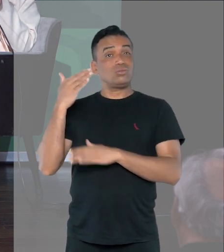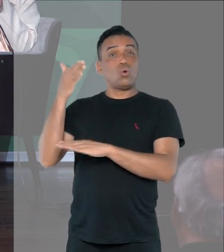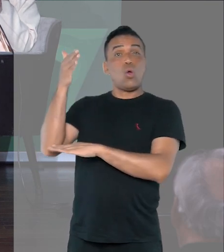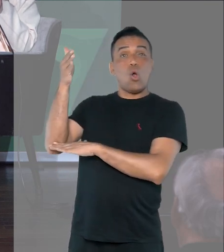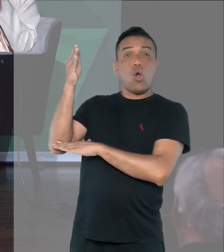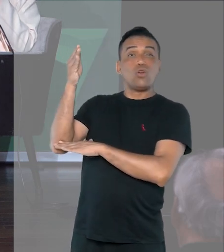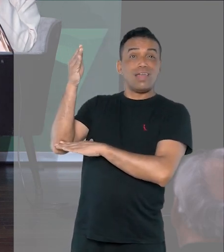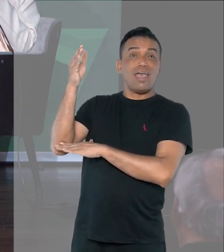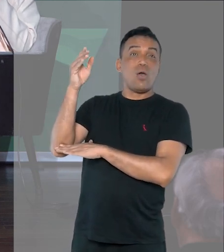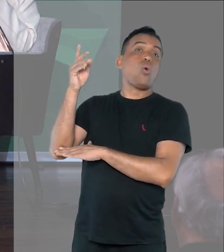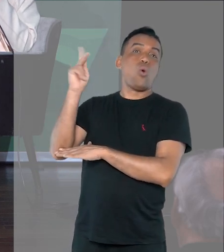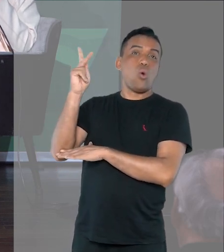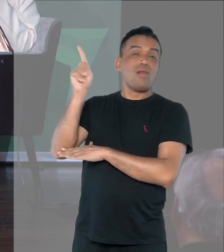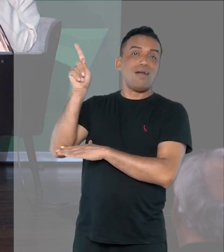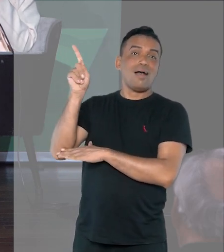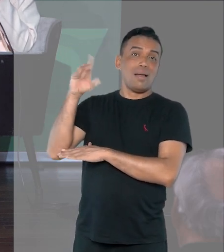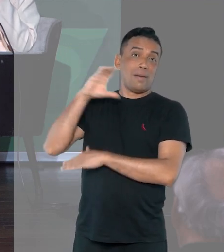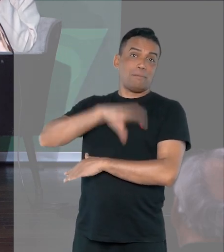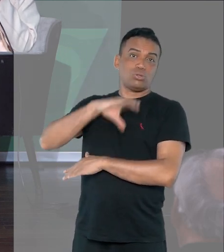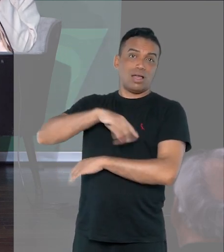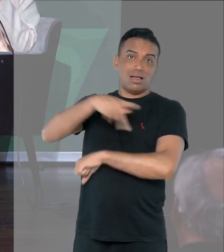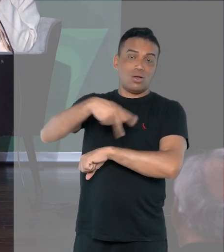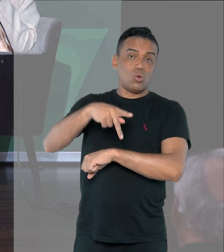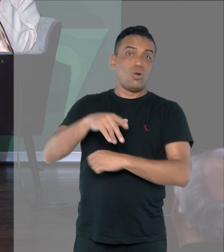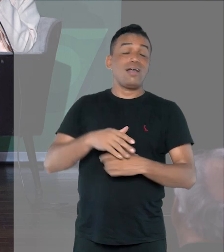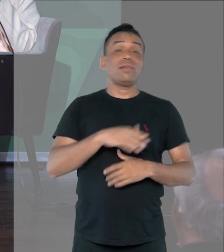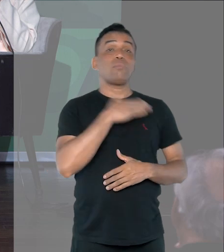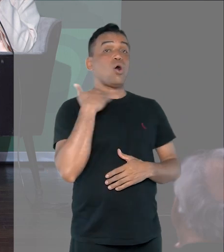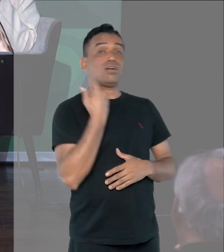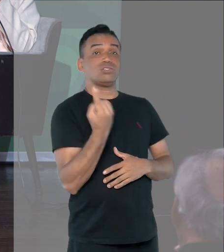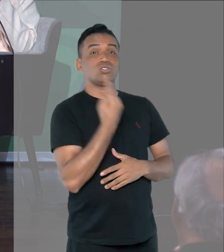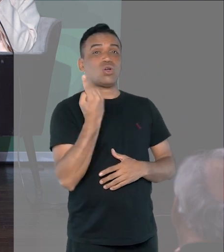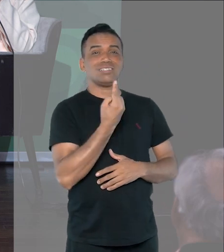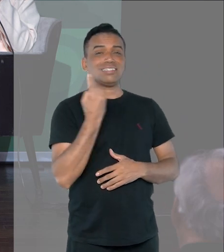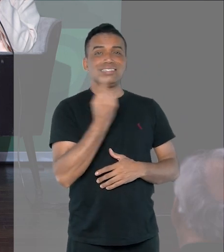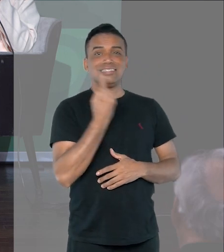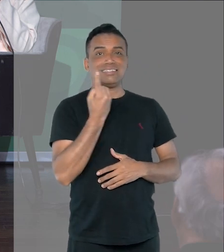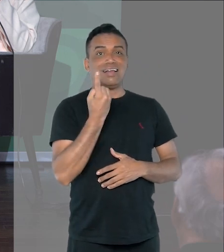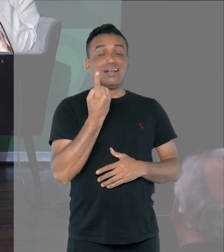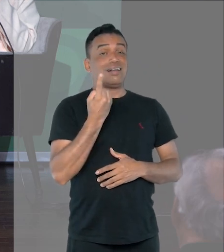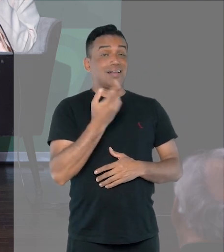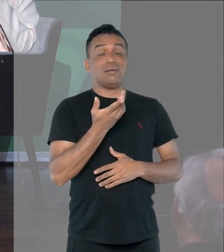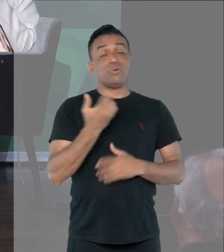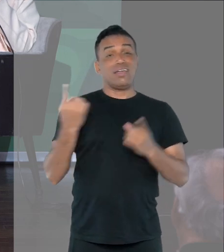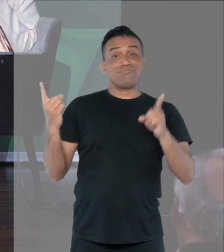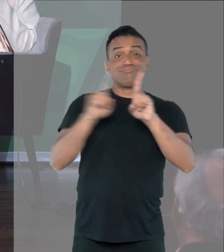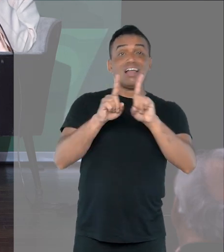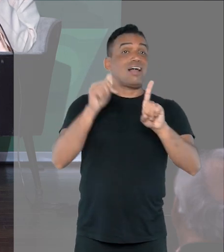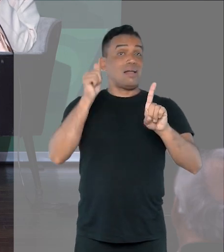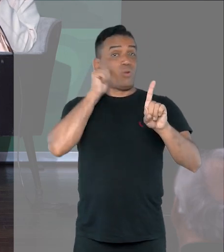para a biblioteca. E ele morre sozinho, reclamando da ausência da filha dele, que não estava do lado dele. Então, é interessante como